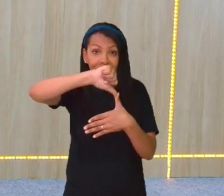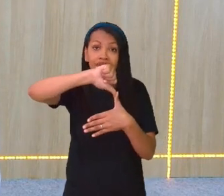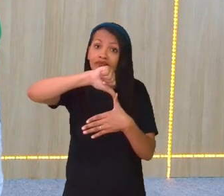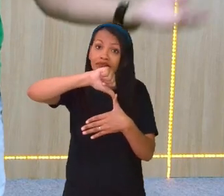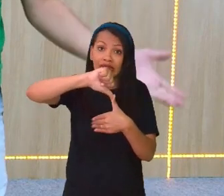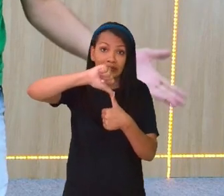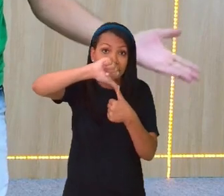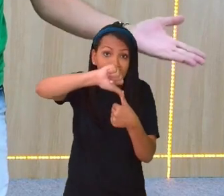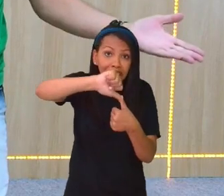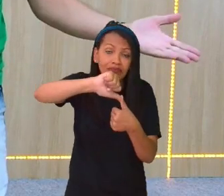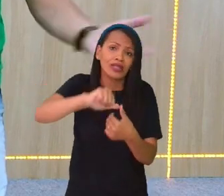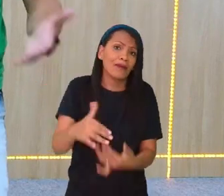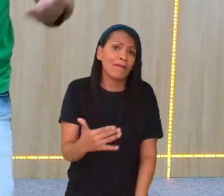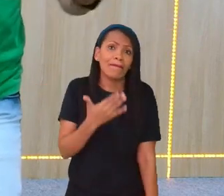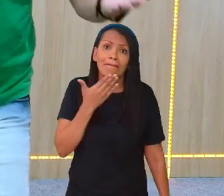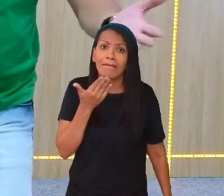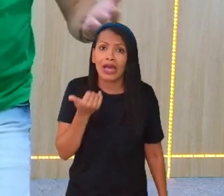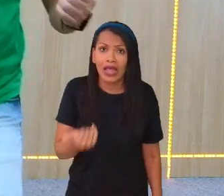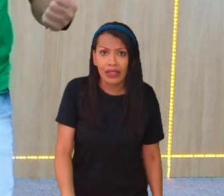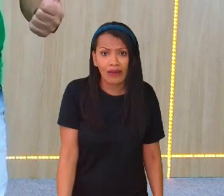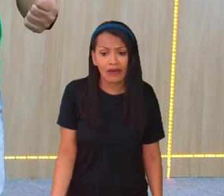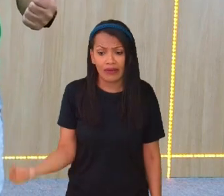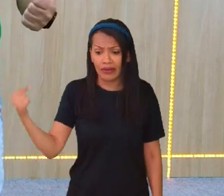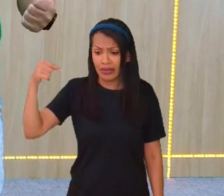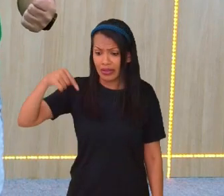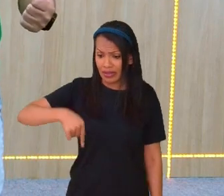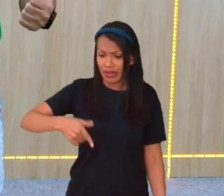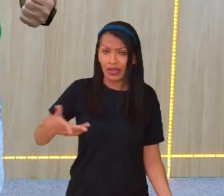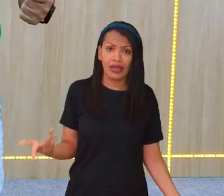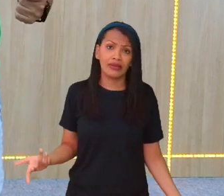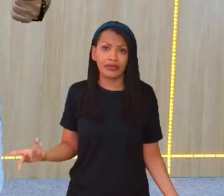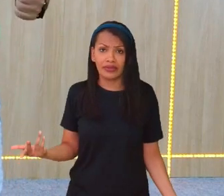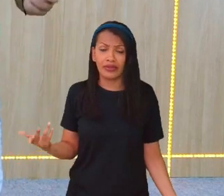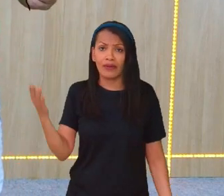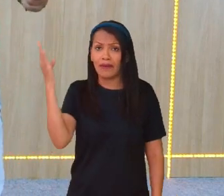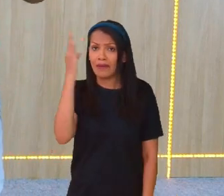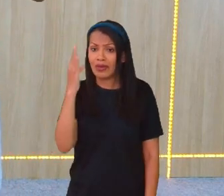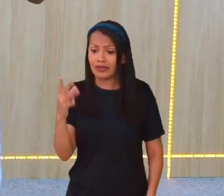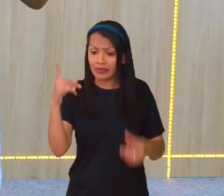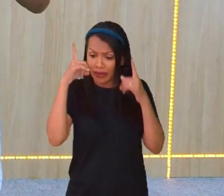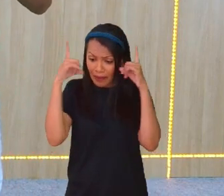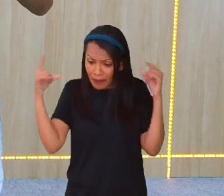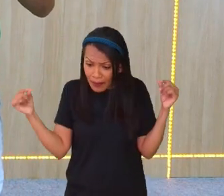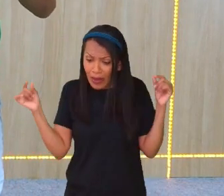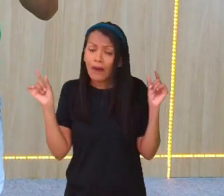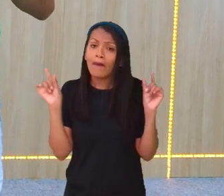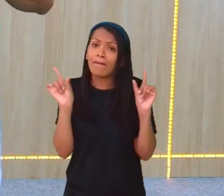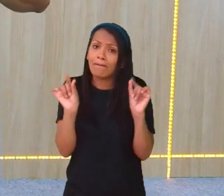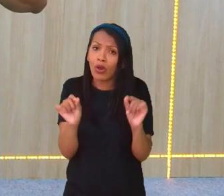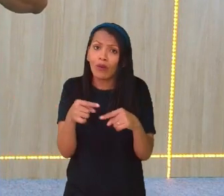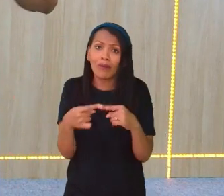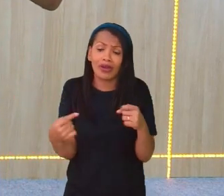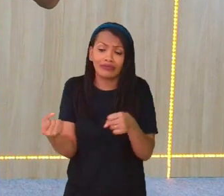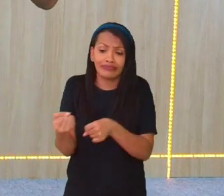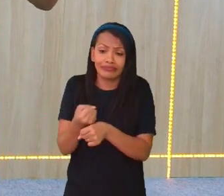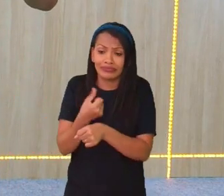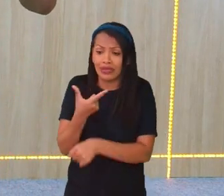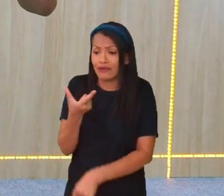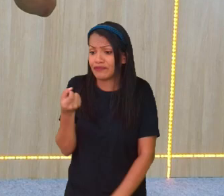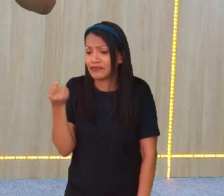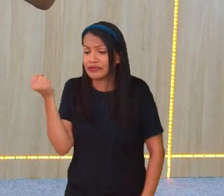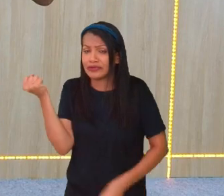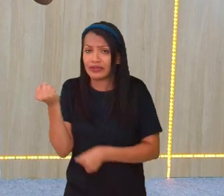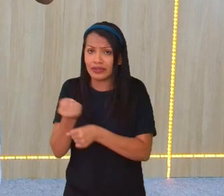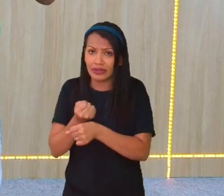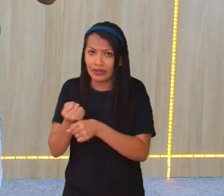O próprio Brasil teria sido melhor. O Brasil não foi colonizado pelos holandeses. Passou 20 anos. De